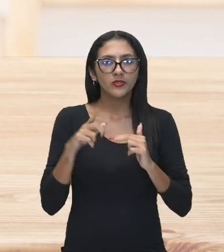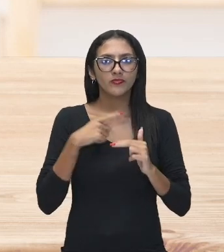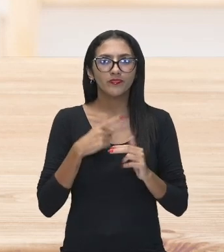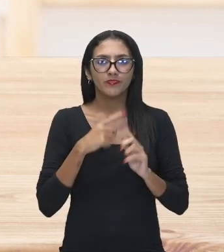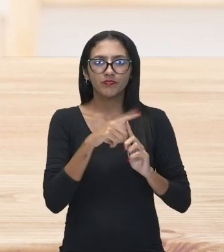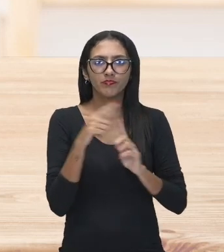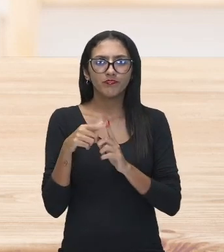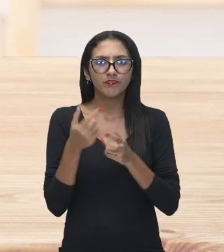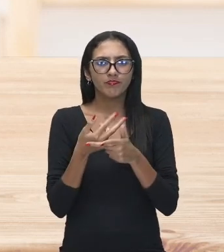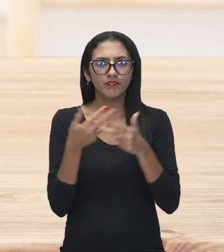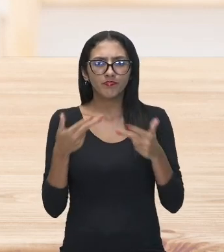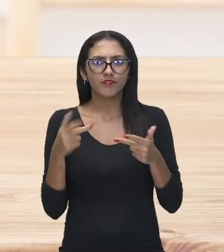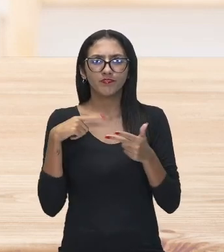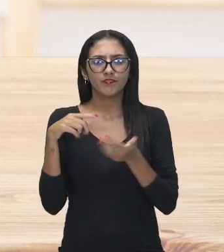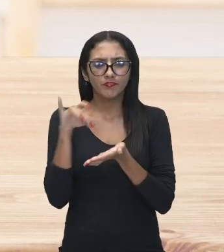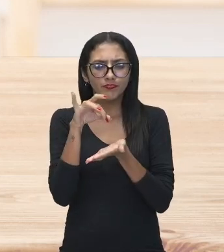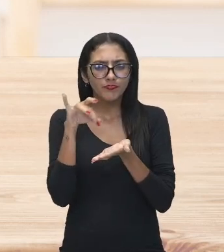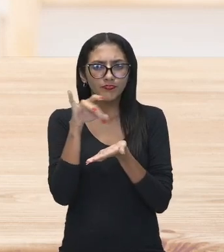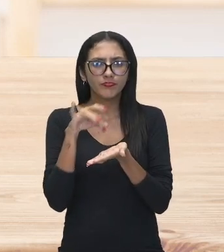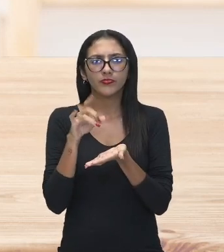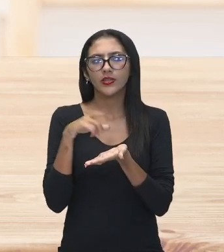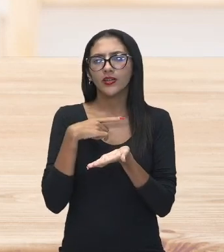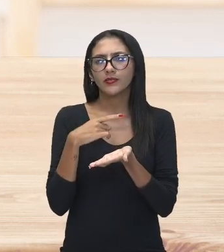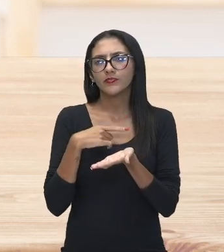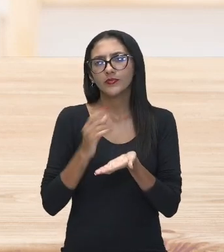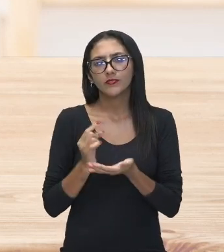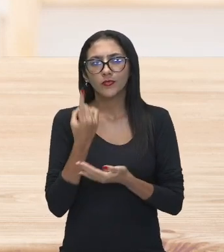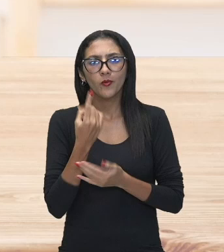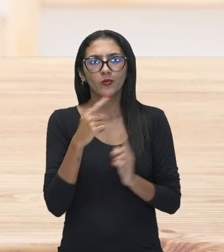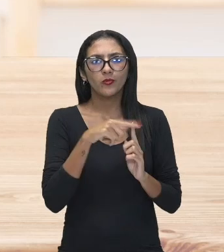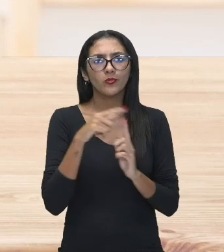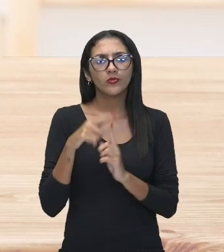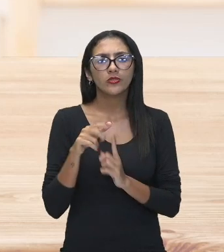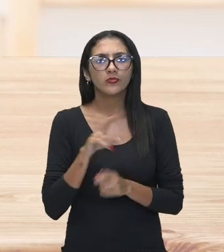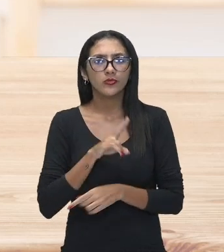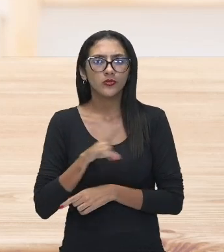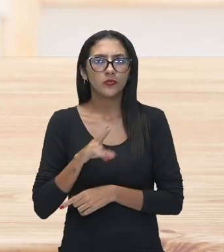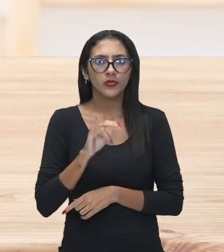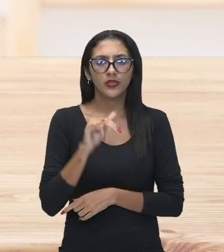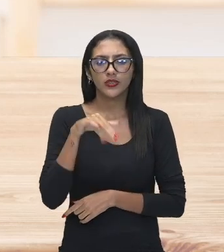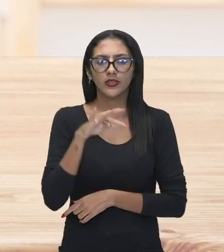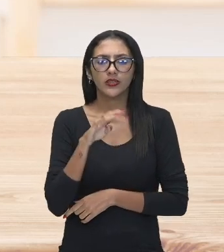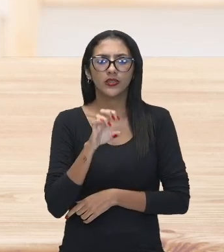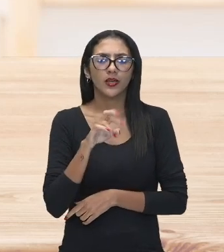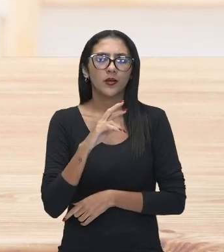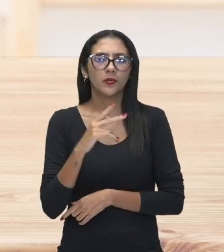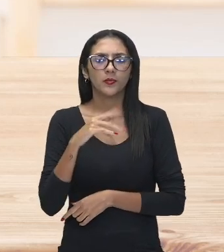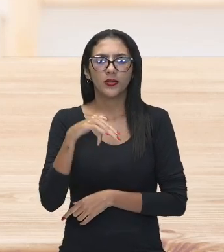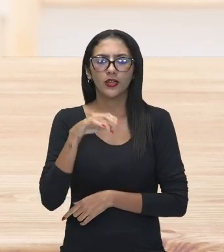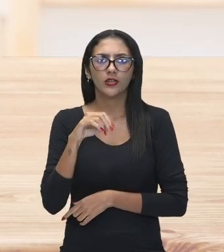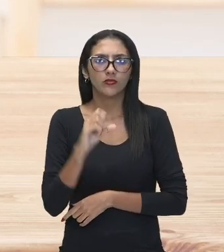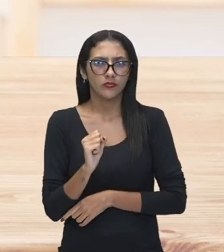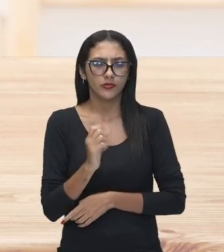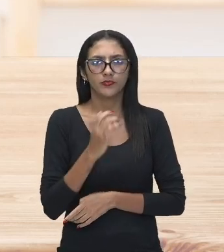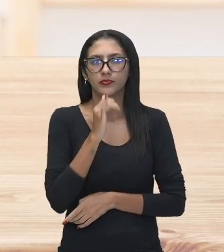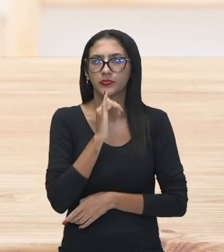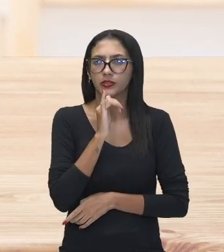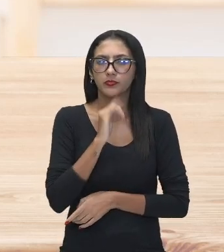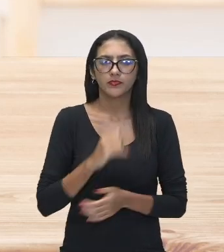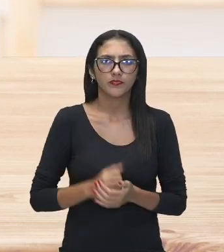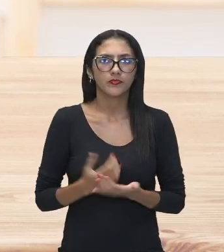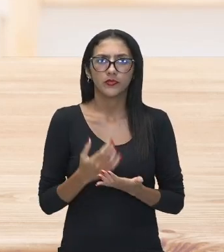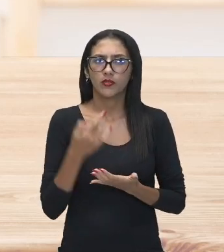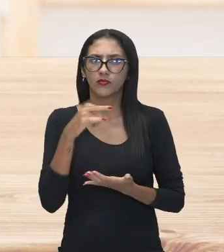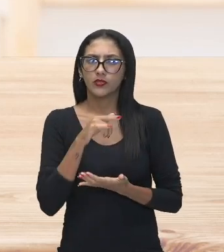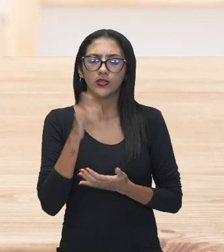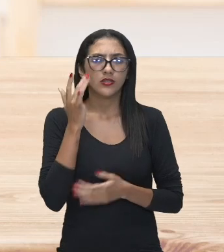óleos essenciais, eles são parte de uma classificação chamada de terpenos. Você pode não saber,